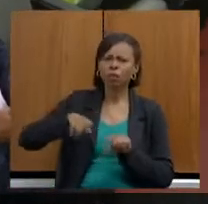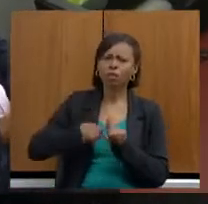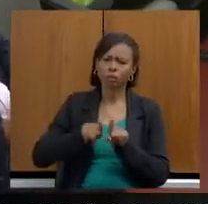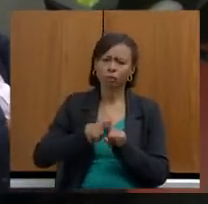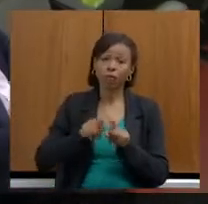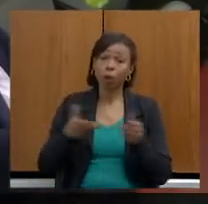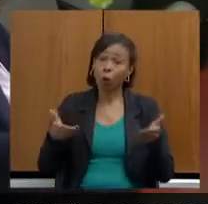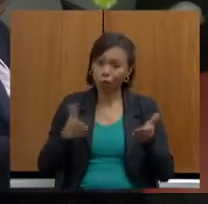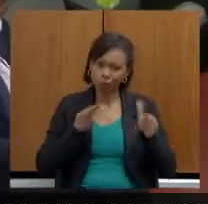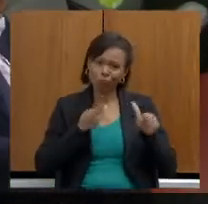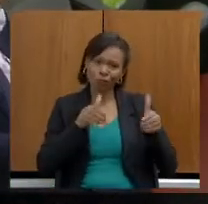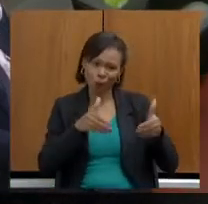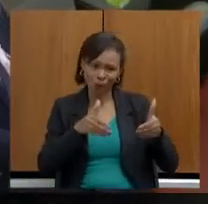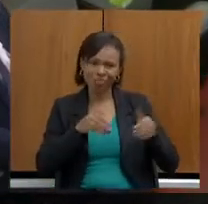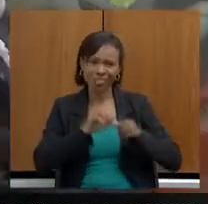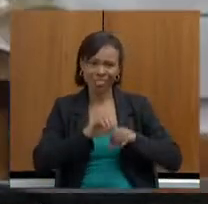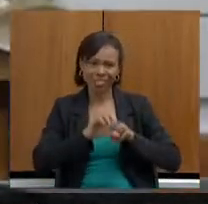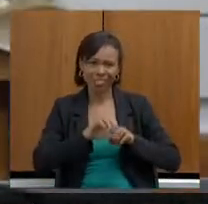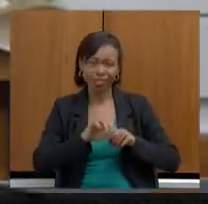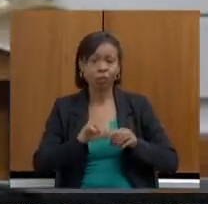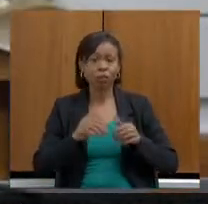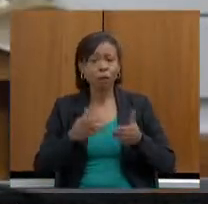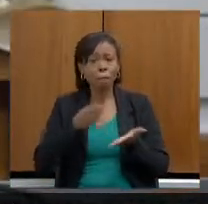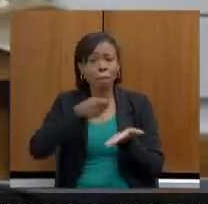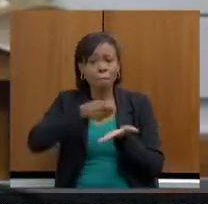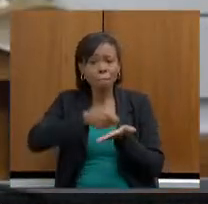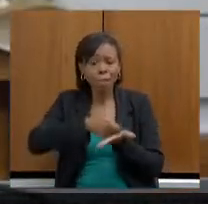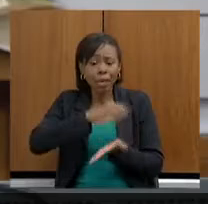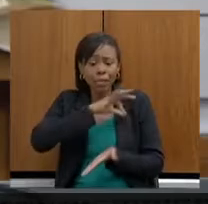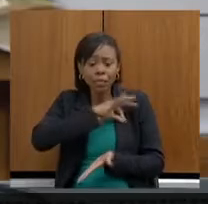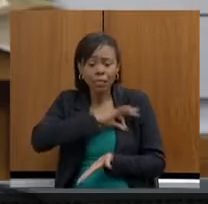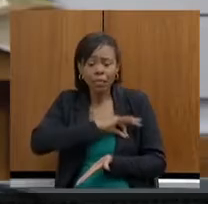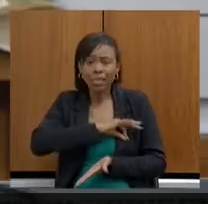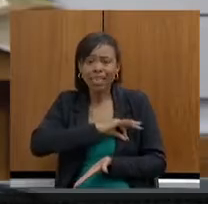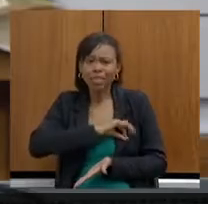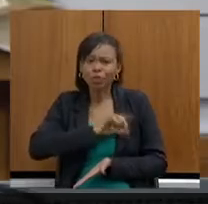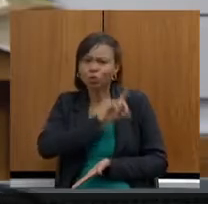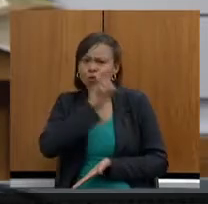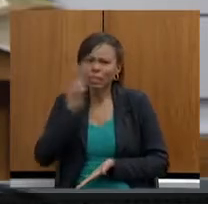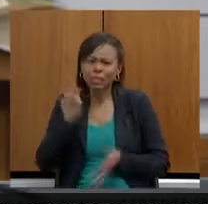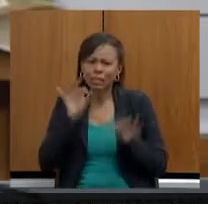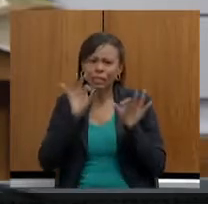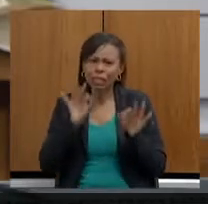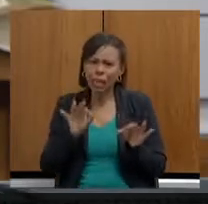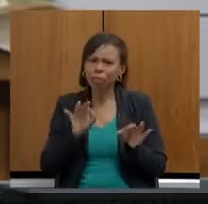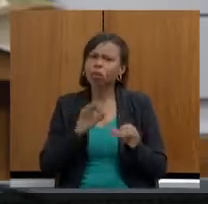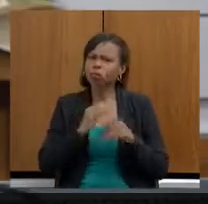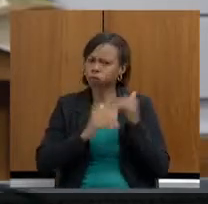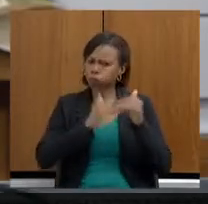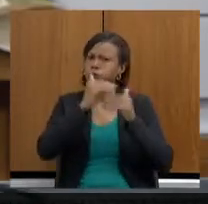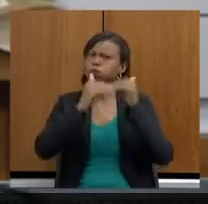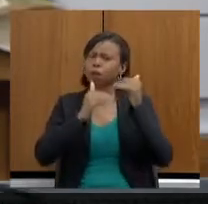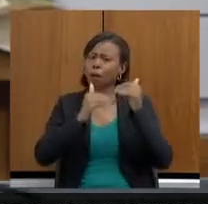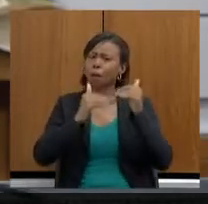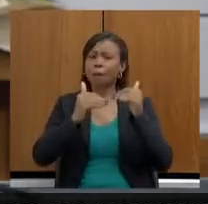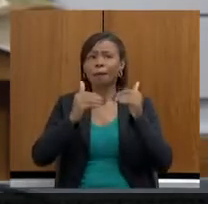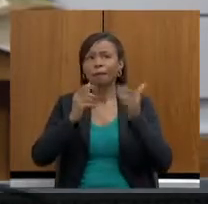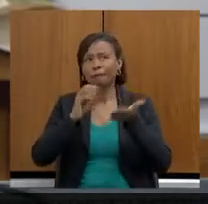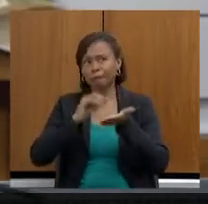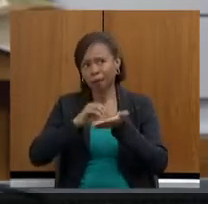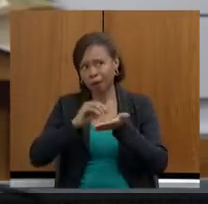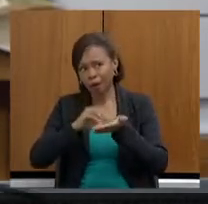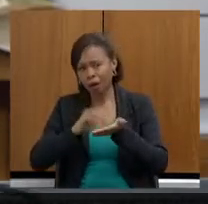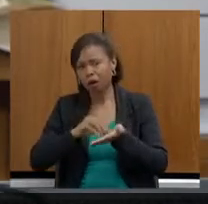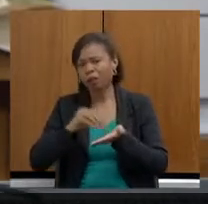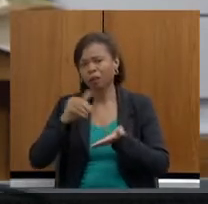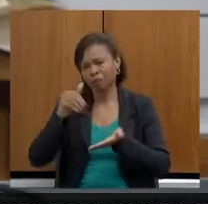aqui tratando da educação então pagamento gente de pagamento e já foi um grande avanço Precisamos de mais secretário